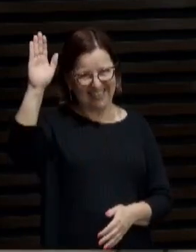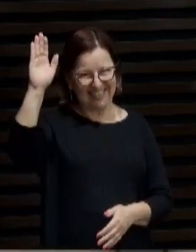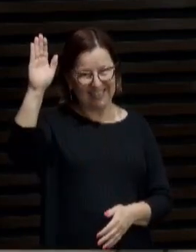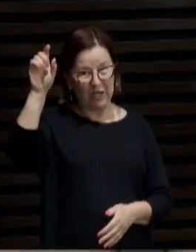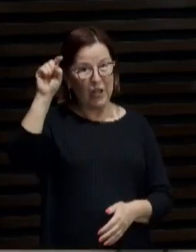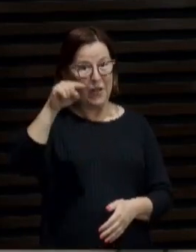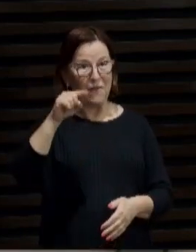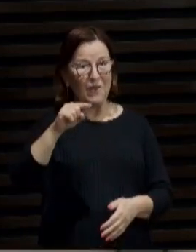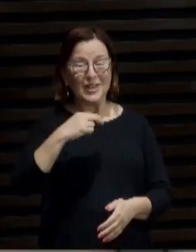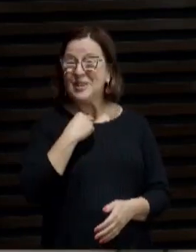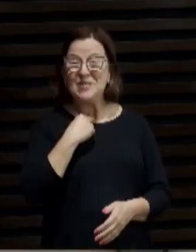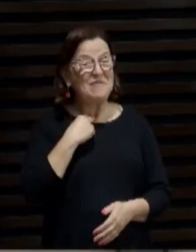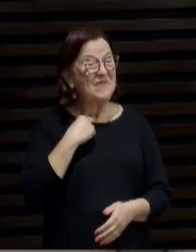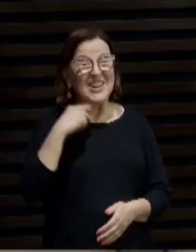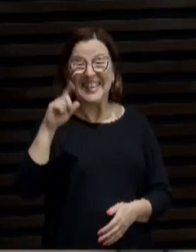amaldiçoado.